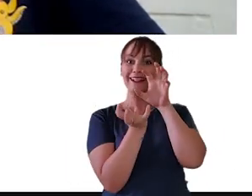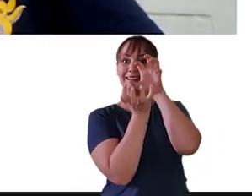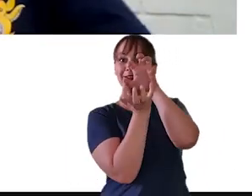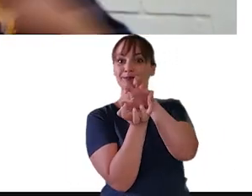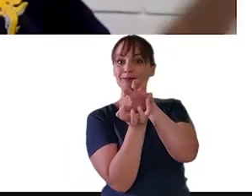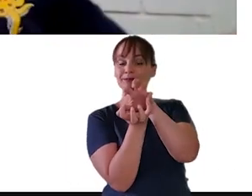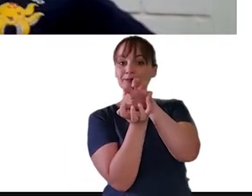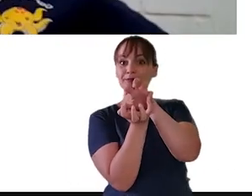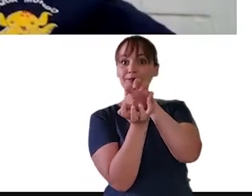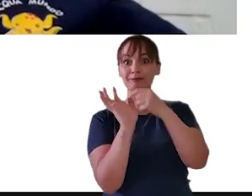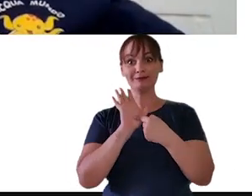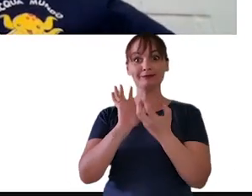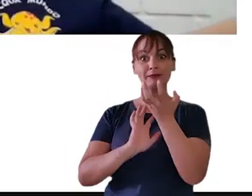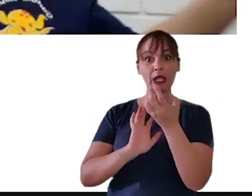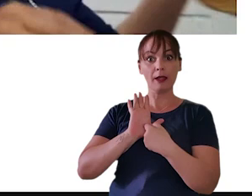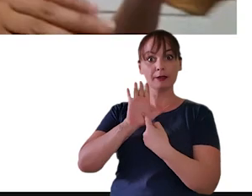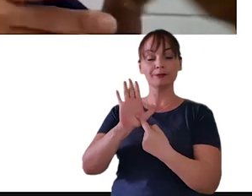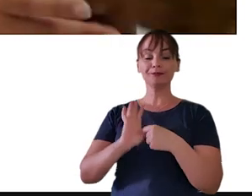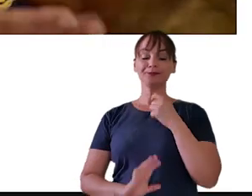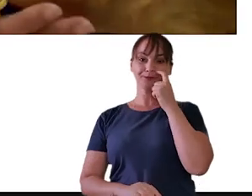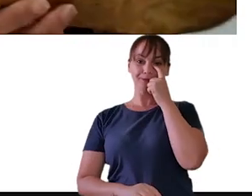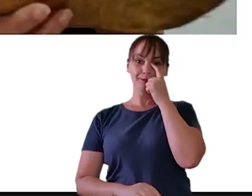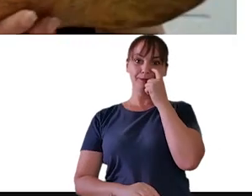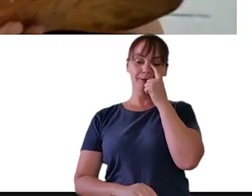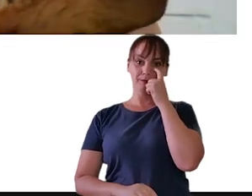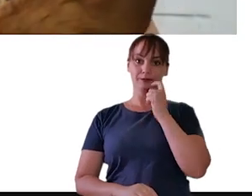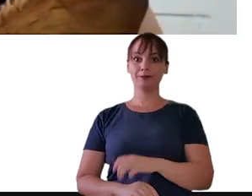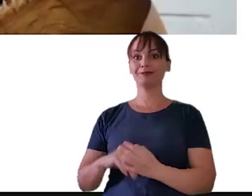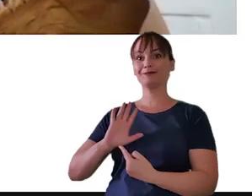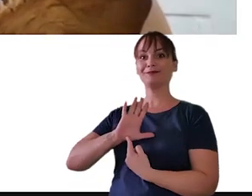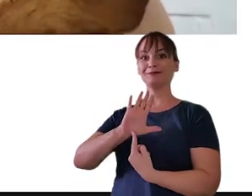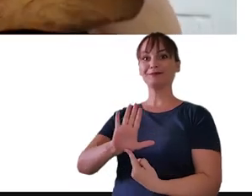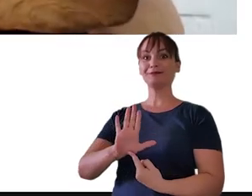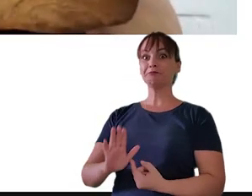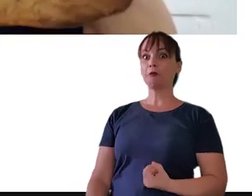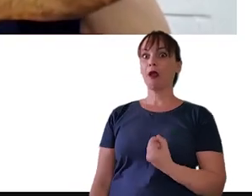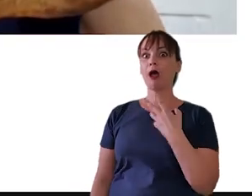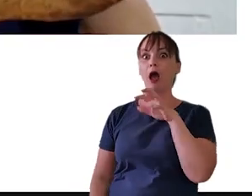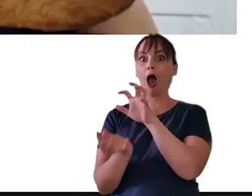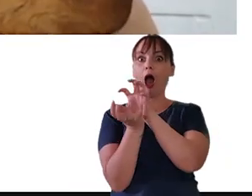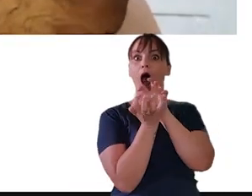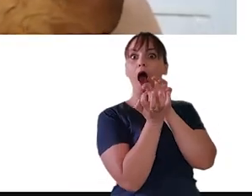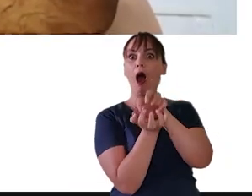você quiser. Aqui, ó. Opa, lógico que eu quero. Aqui, ó. Uau, que